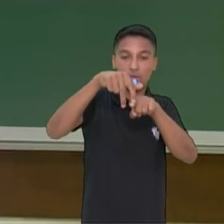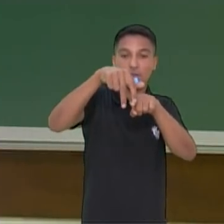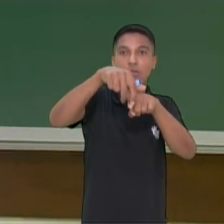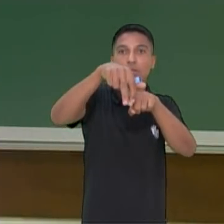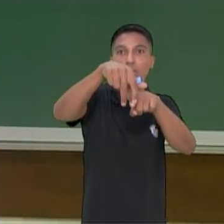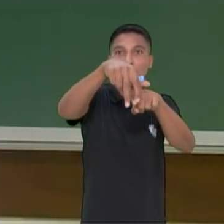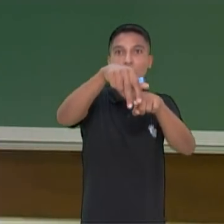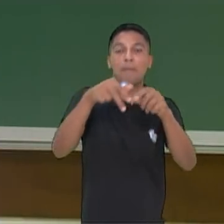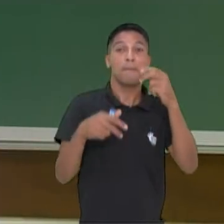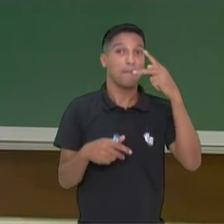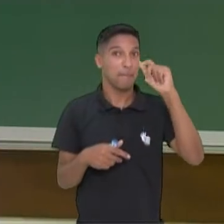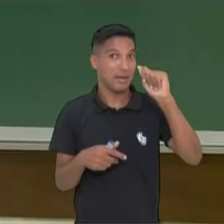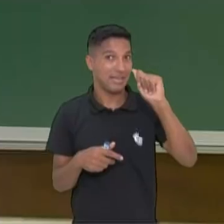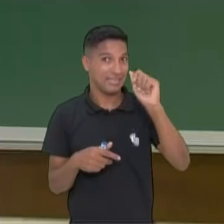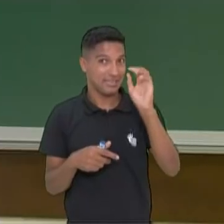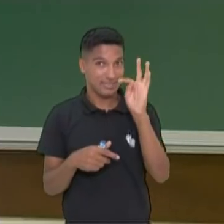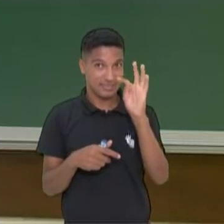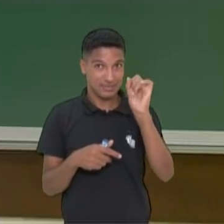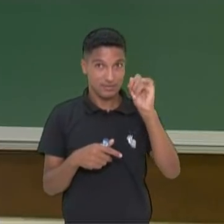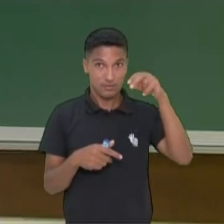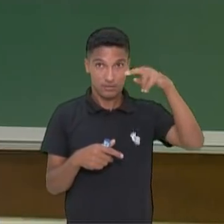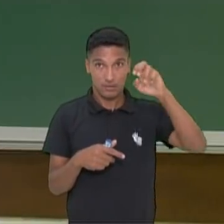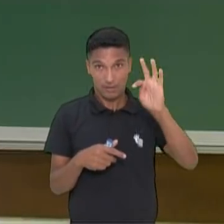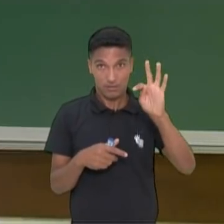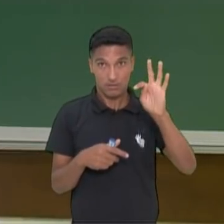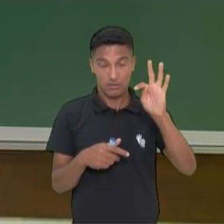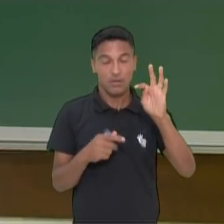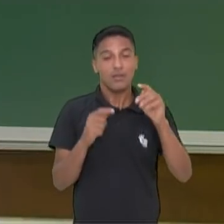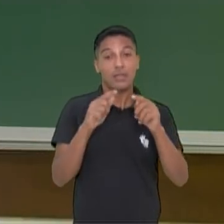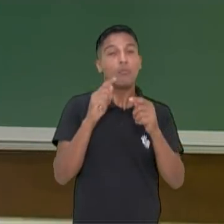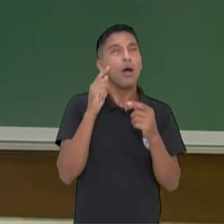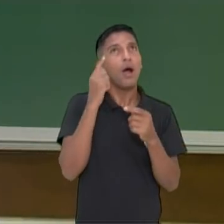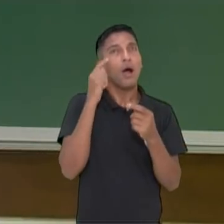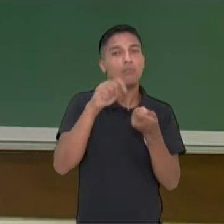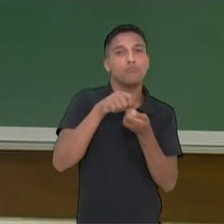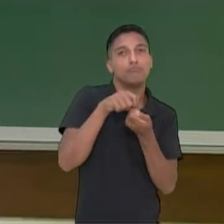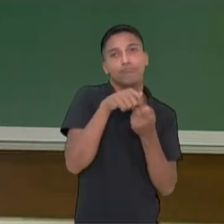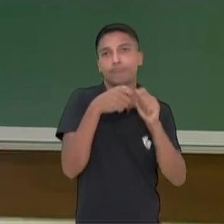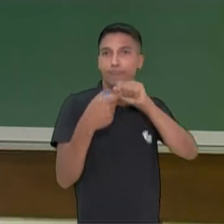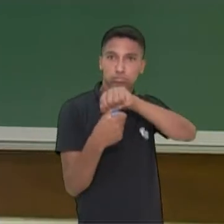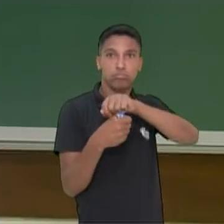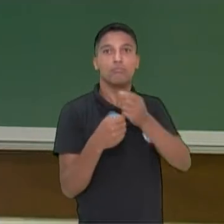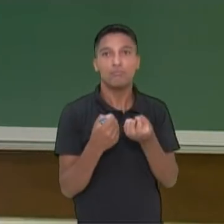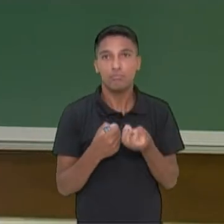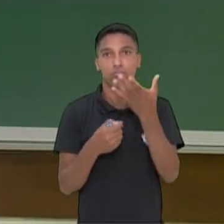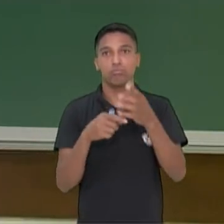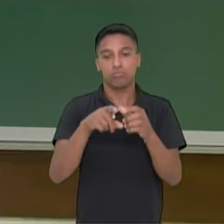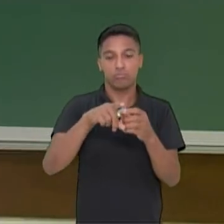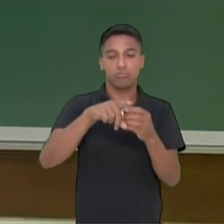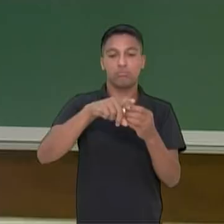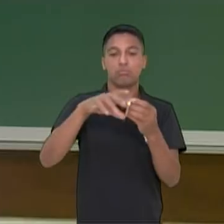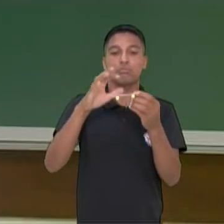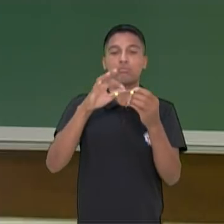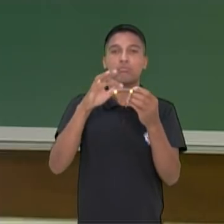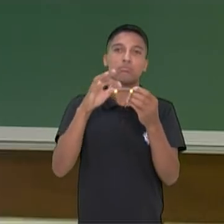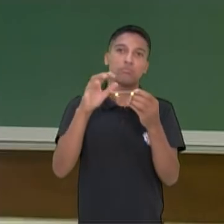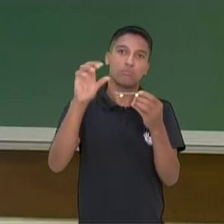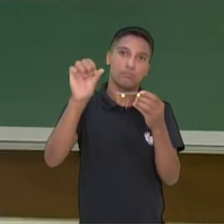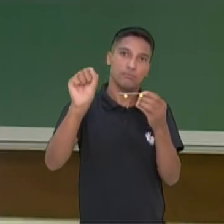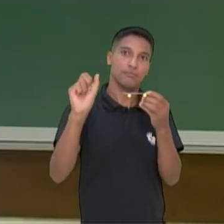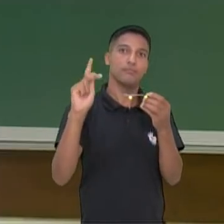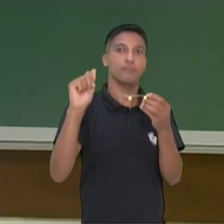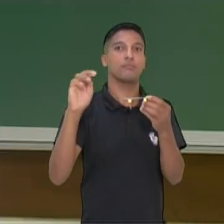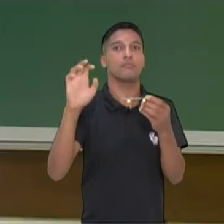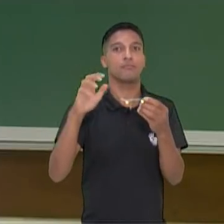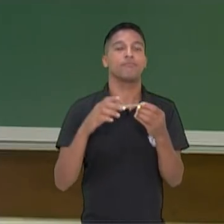são teorias do surgimento do skate. Na verdade, a gente não sabe com certeza como que ele, né,